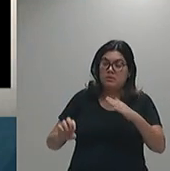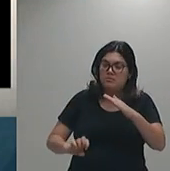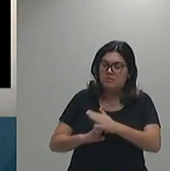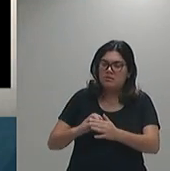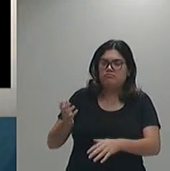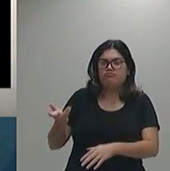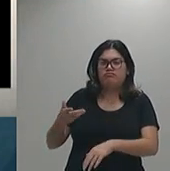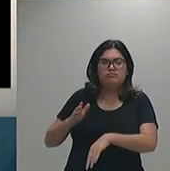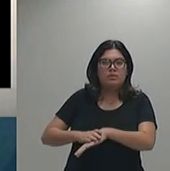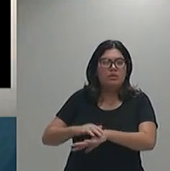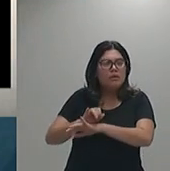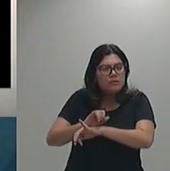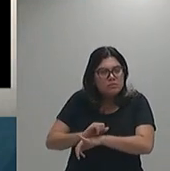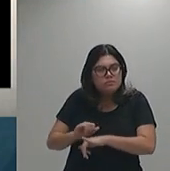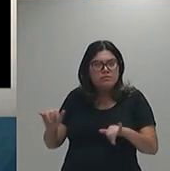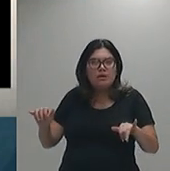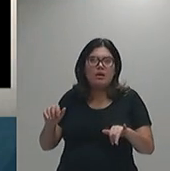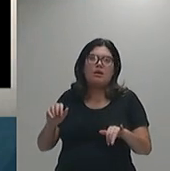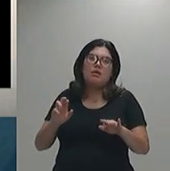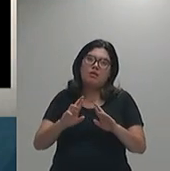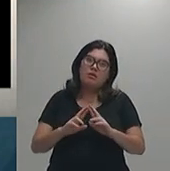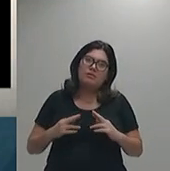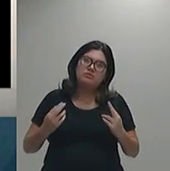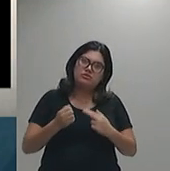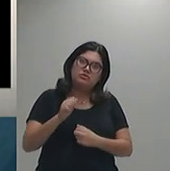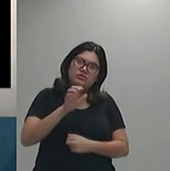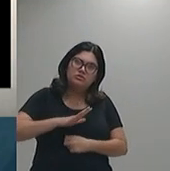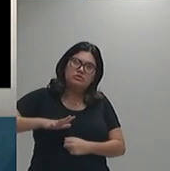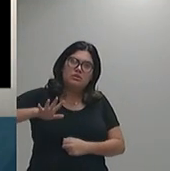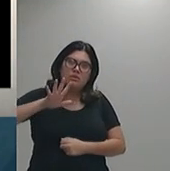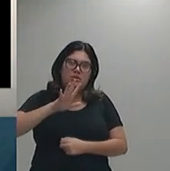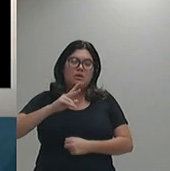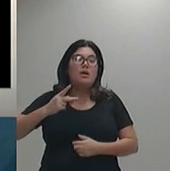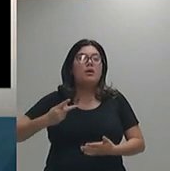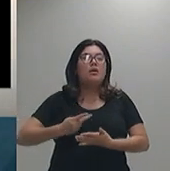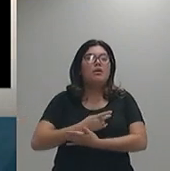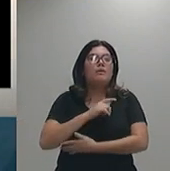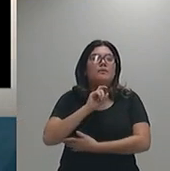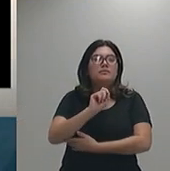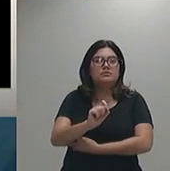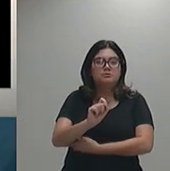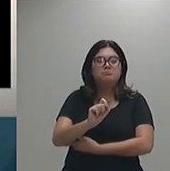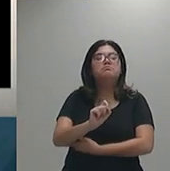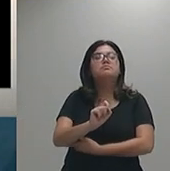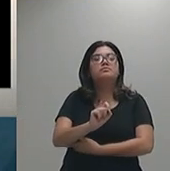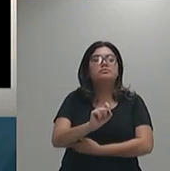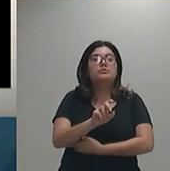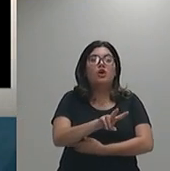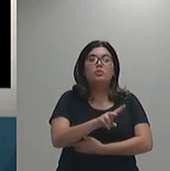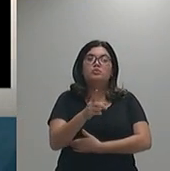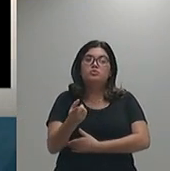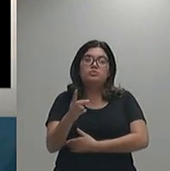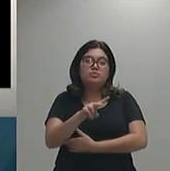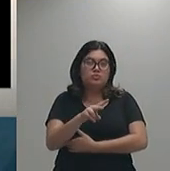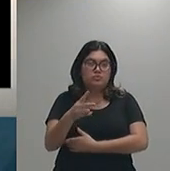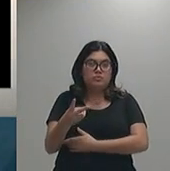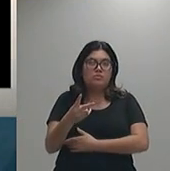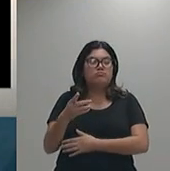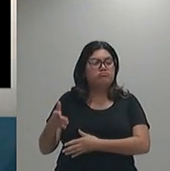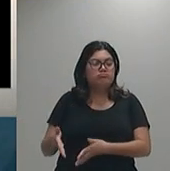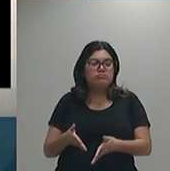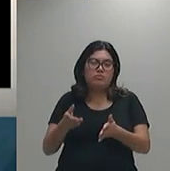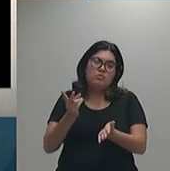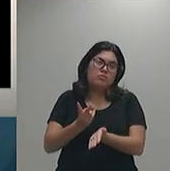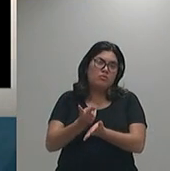Assembleia Oi e aí o que ocorreu ambas as arbitragens seguir o seu curso e